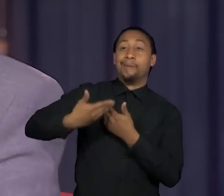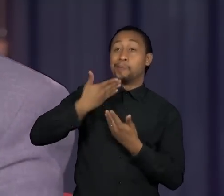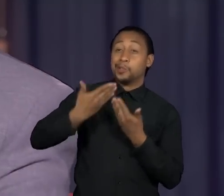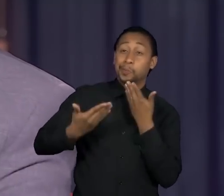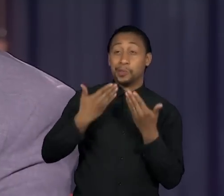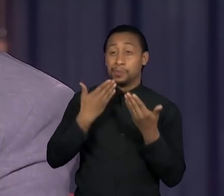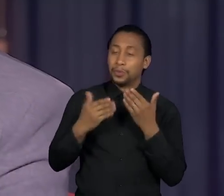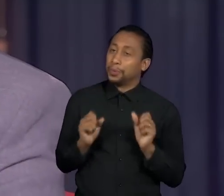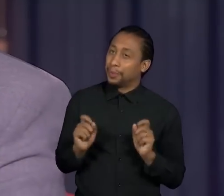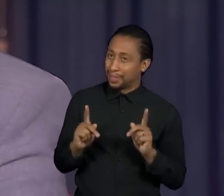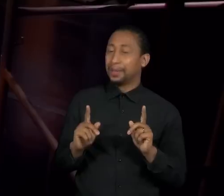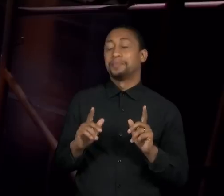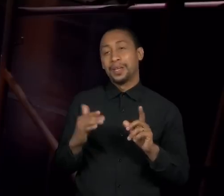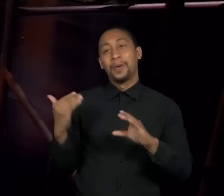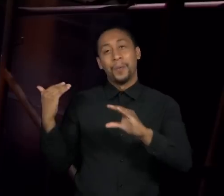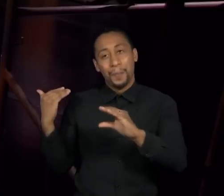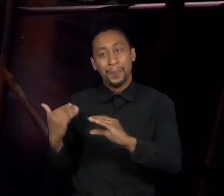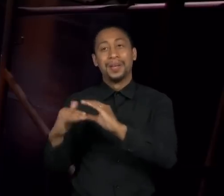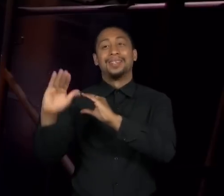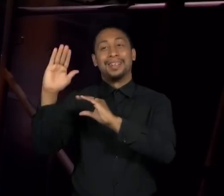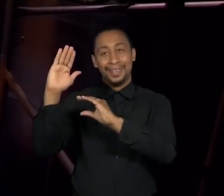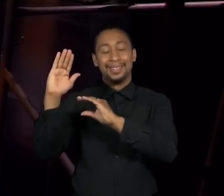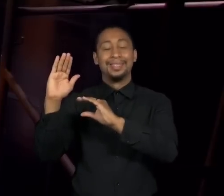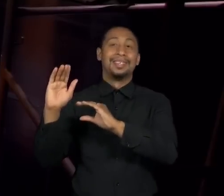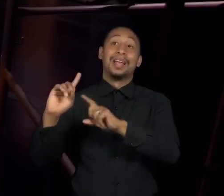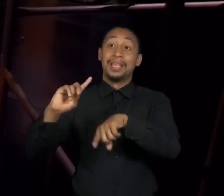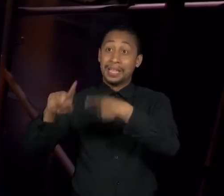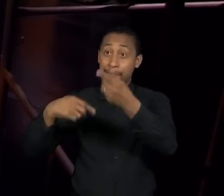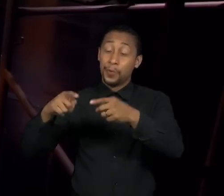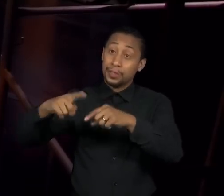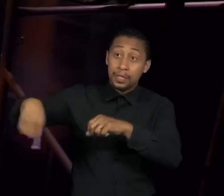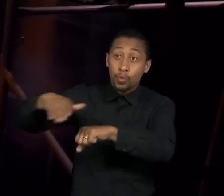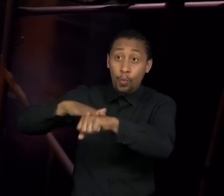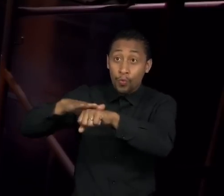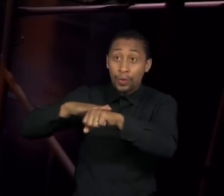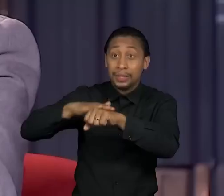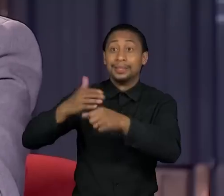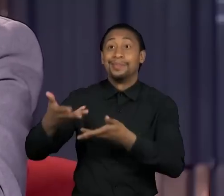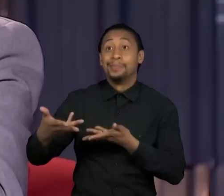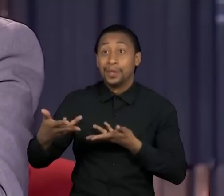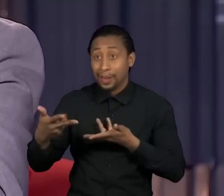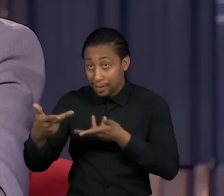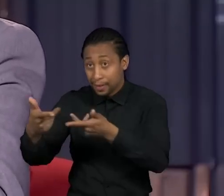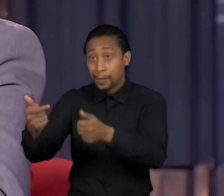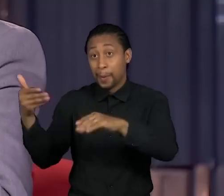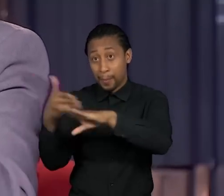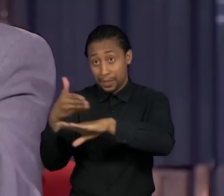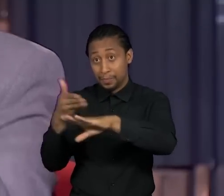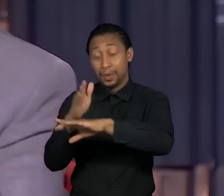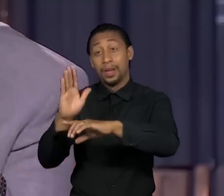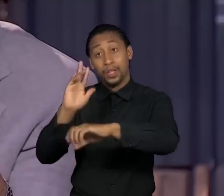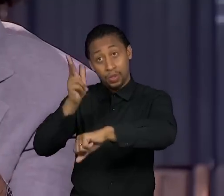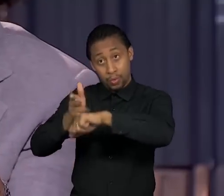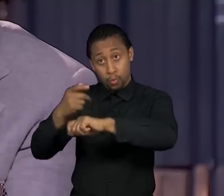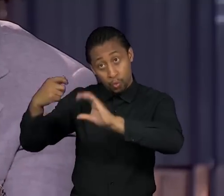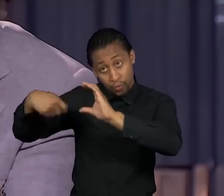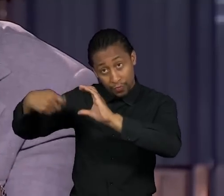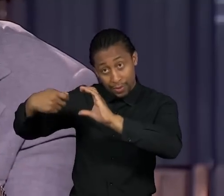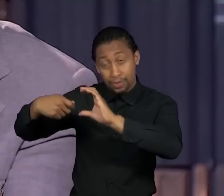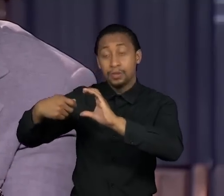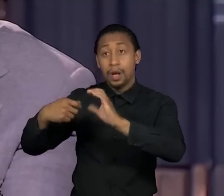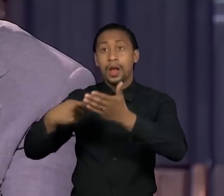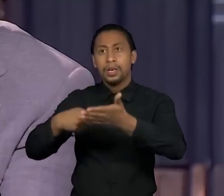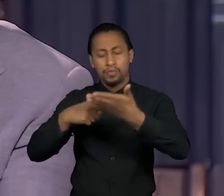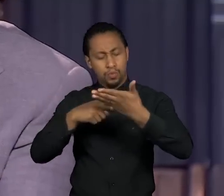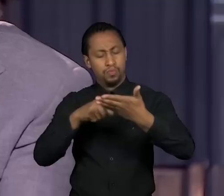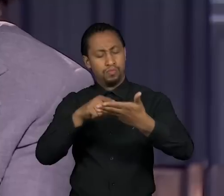Sim. Aí mandei uma tape. E aí, quando os caras foram conversar para me chamar para fazer uma participação num vídeo, viram minha fita, inscrito